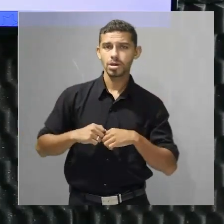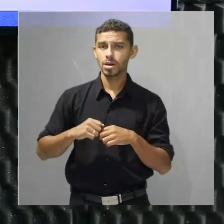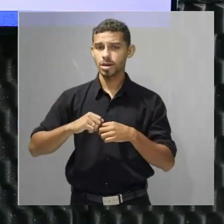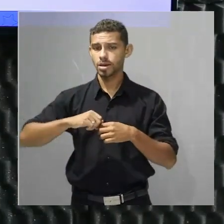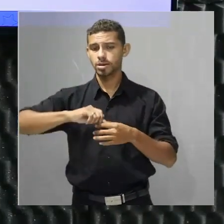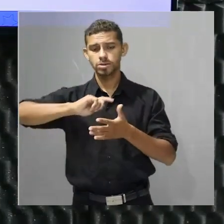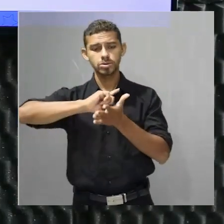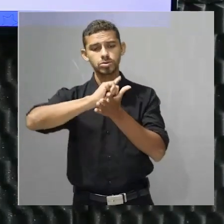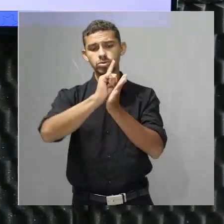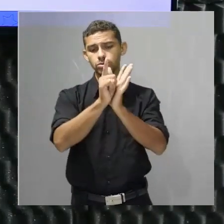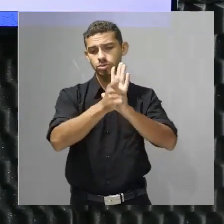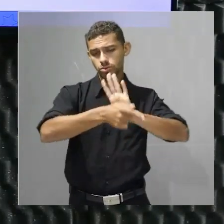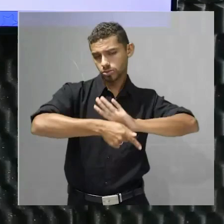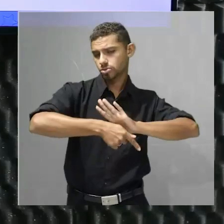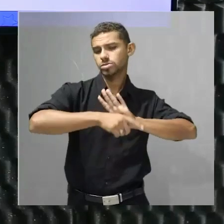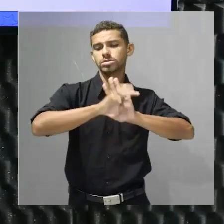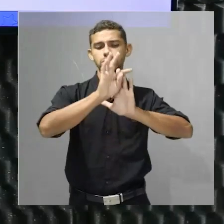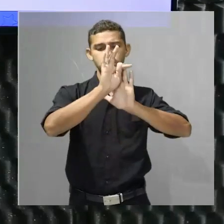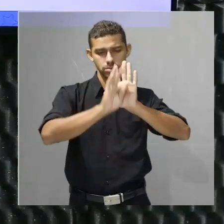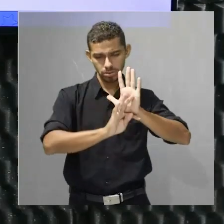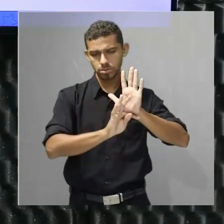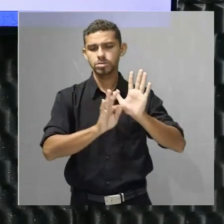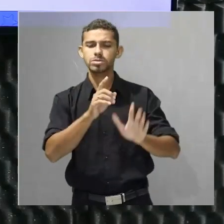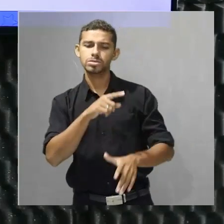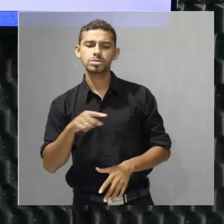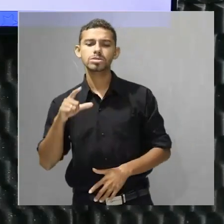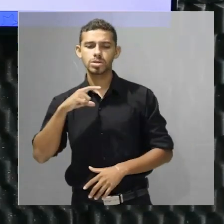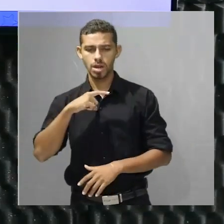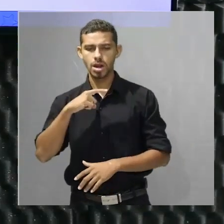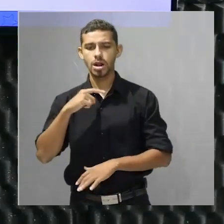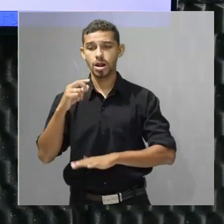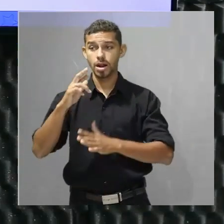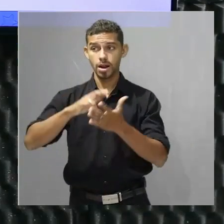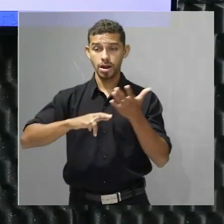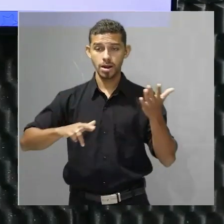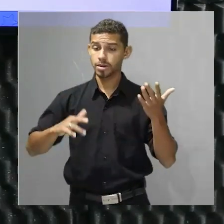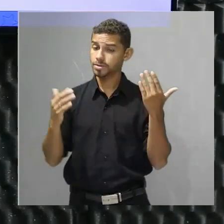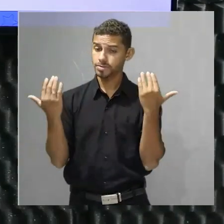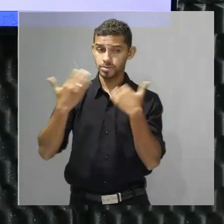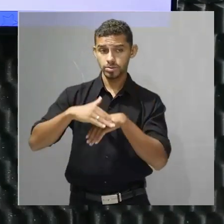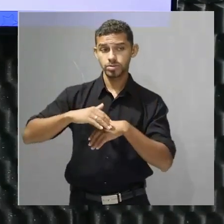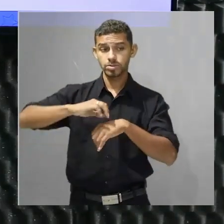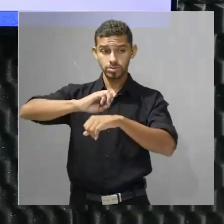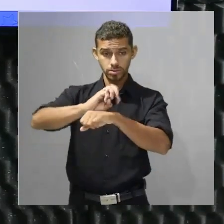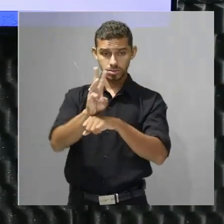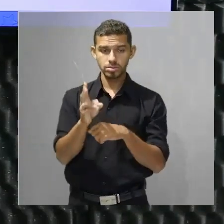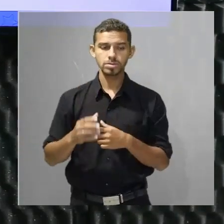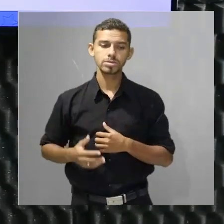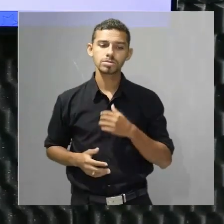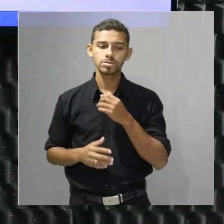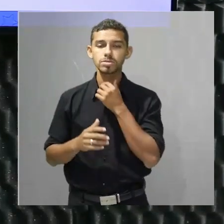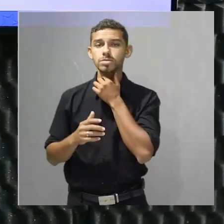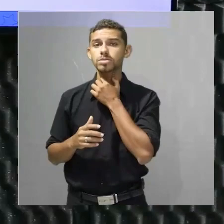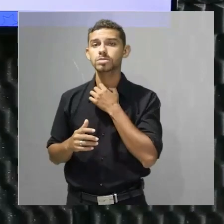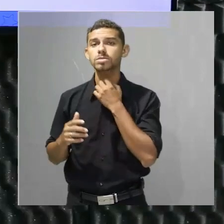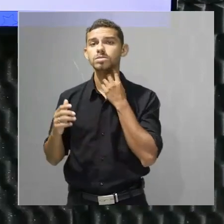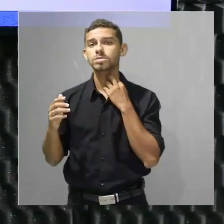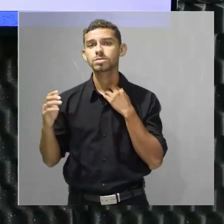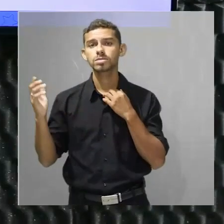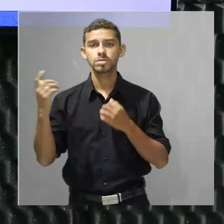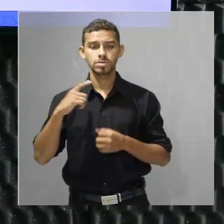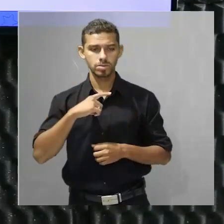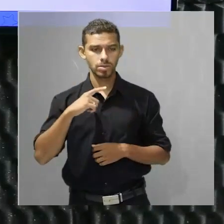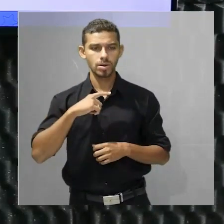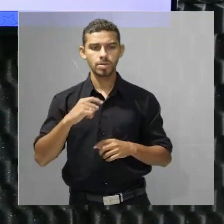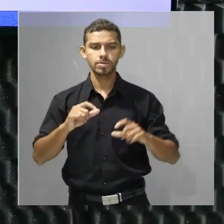gêneros textuais que vocês vão se deparar na redação na prova pais Uema aqui no caso nós temos né